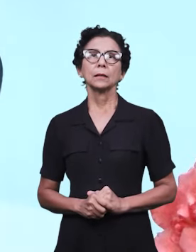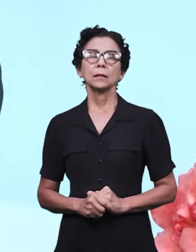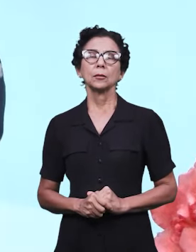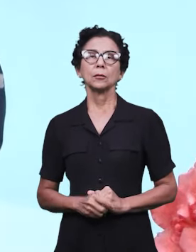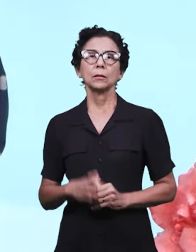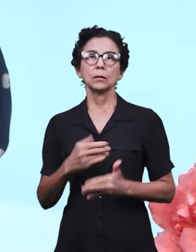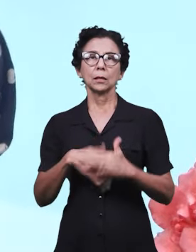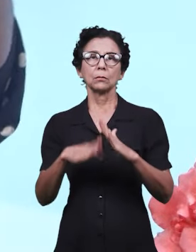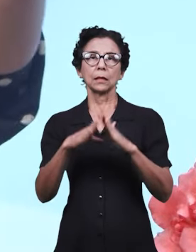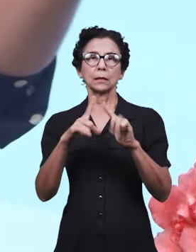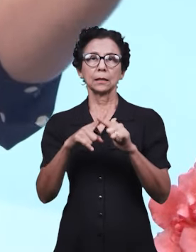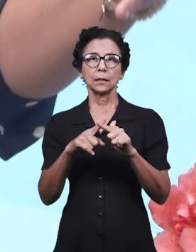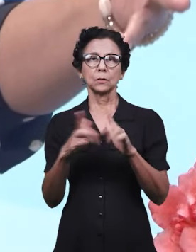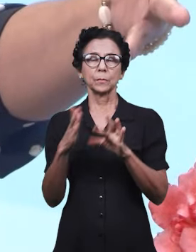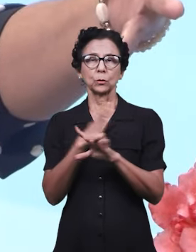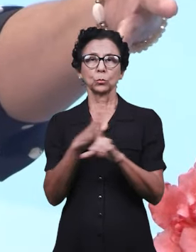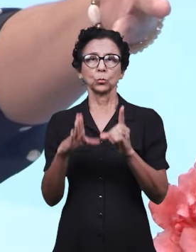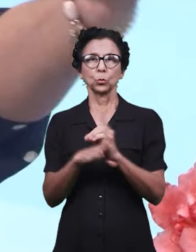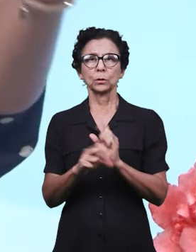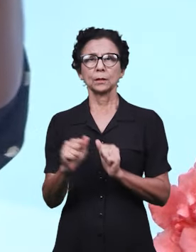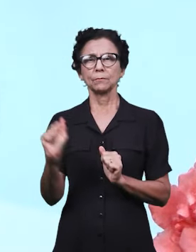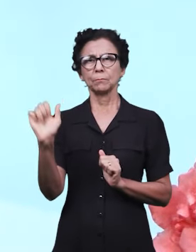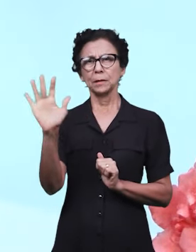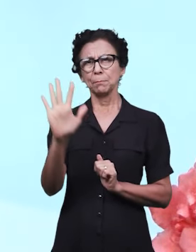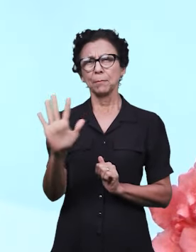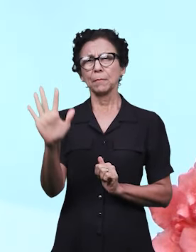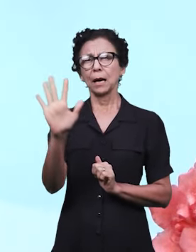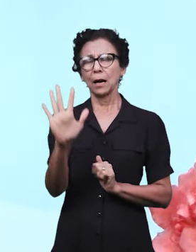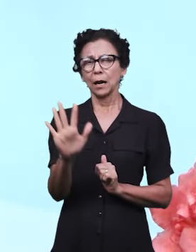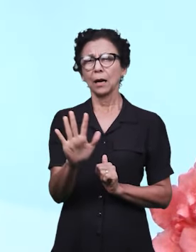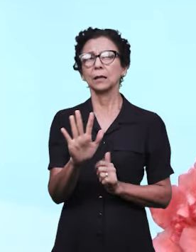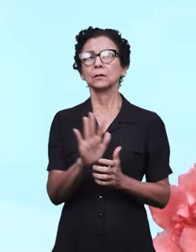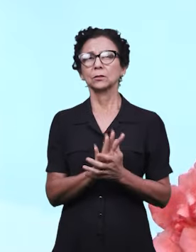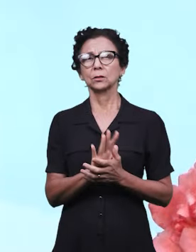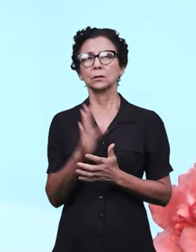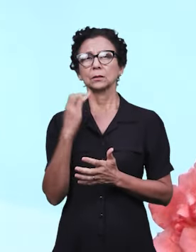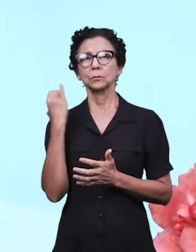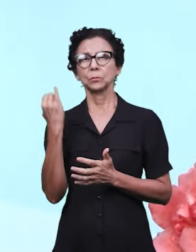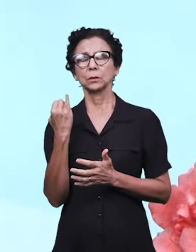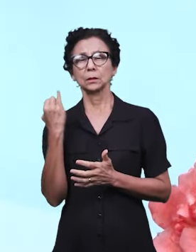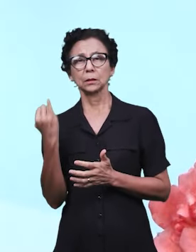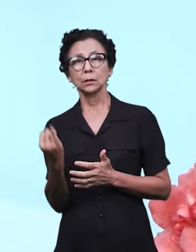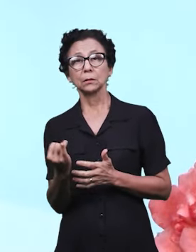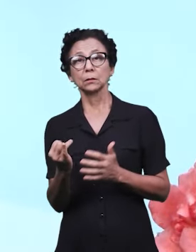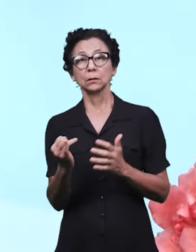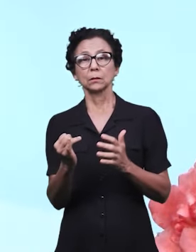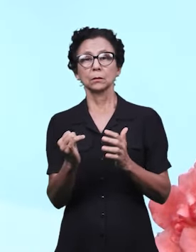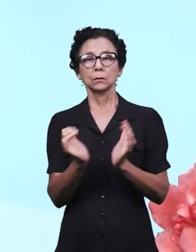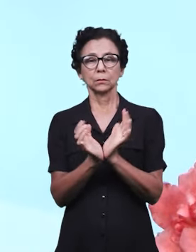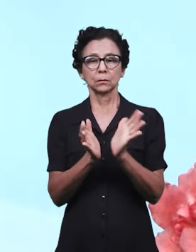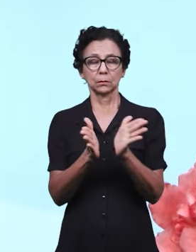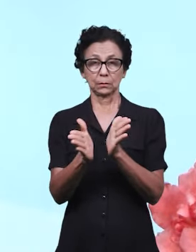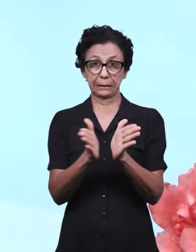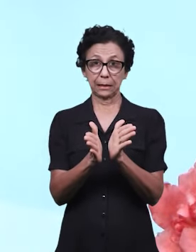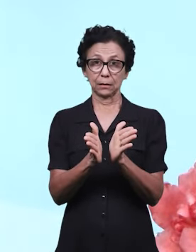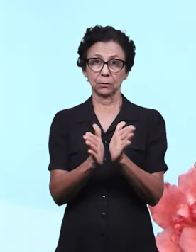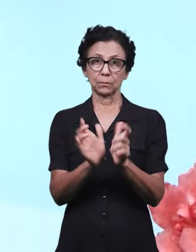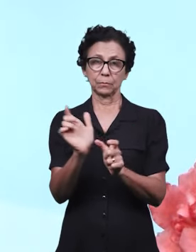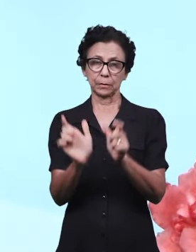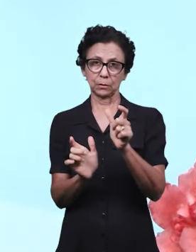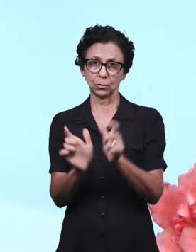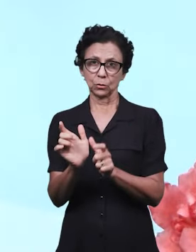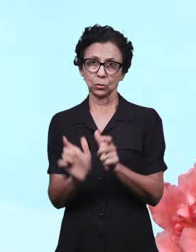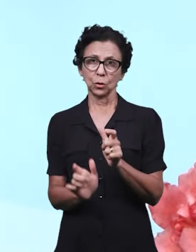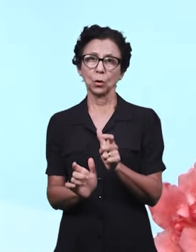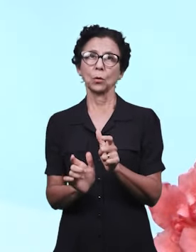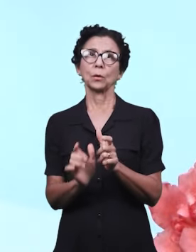estão com muitos elementos, né? Então, nós temos a pessoa do grupo de acessibilidade, que, e pela